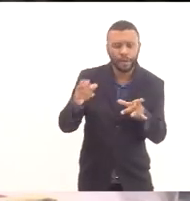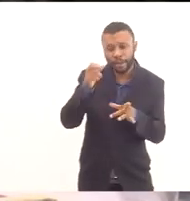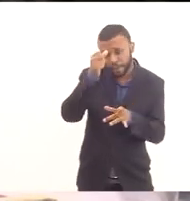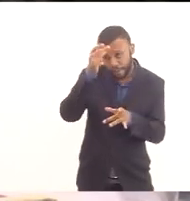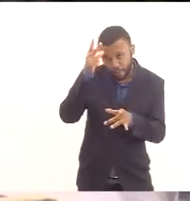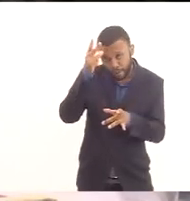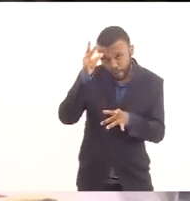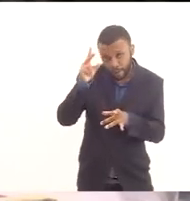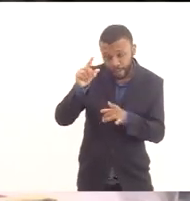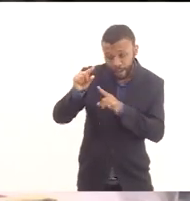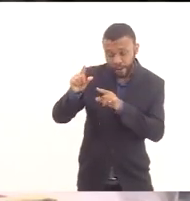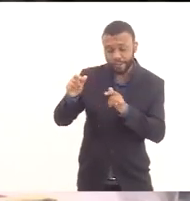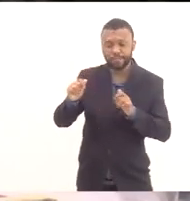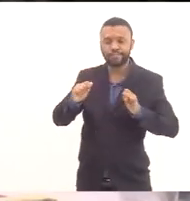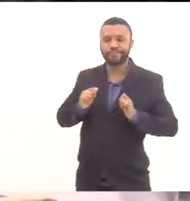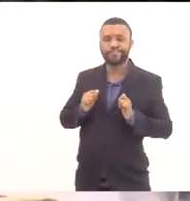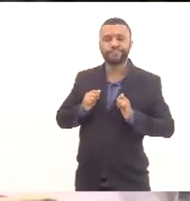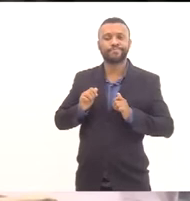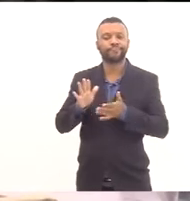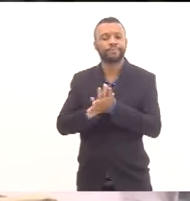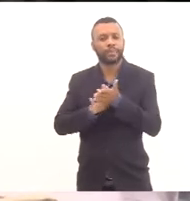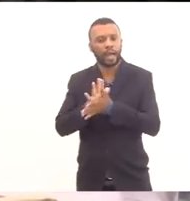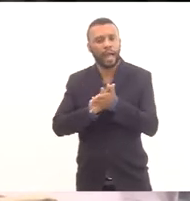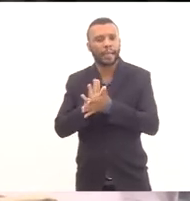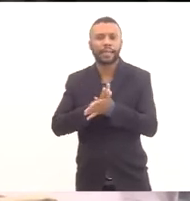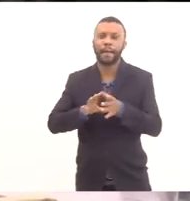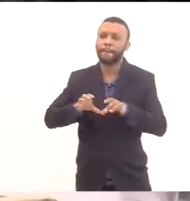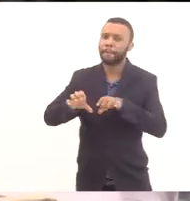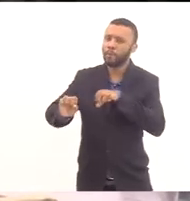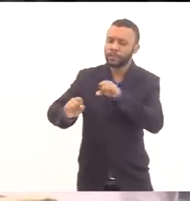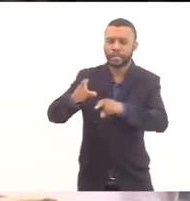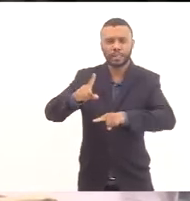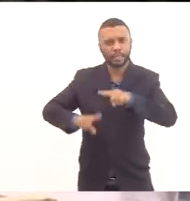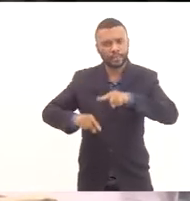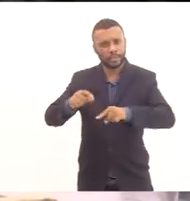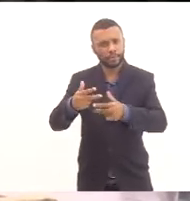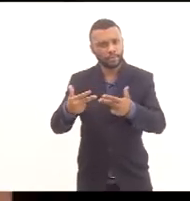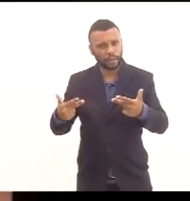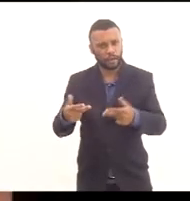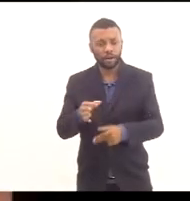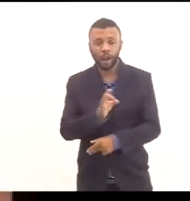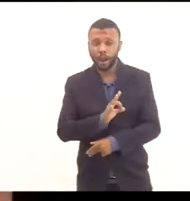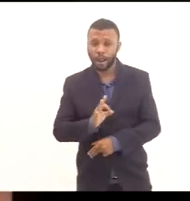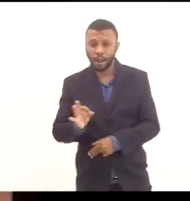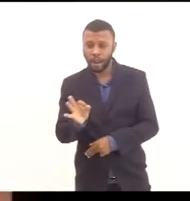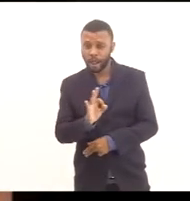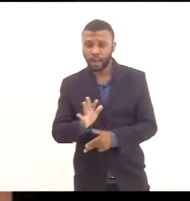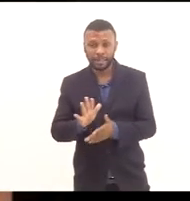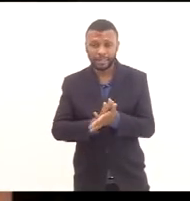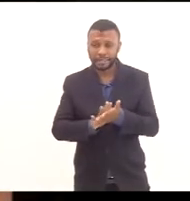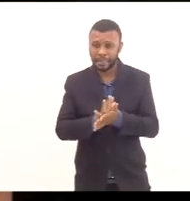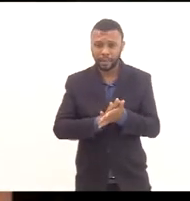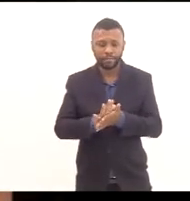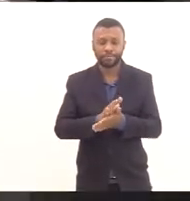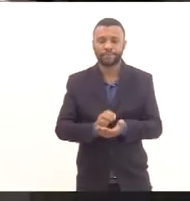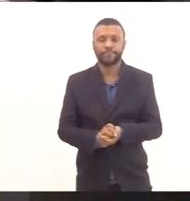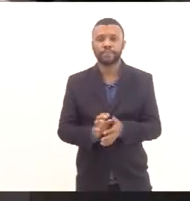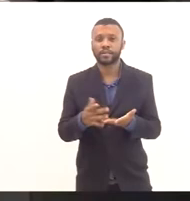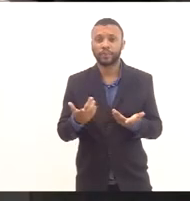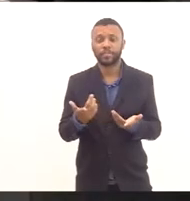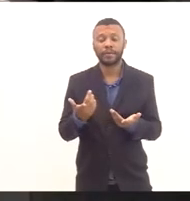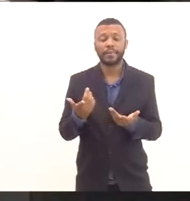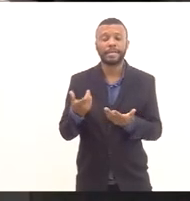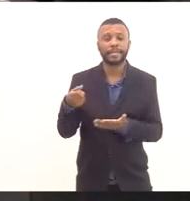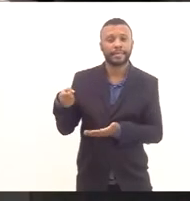Prefeitura não sequer fez a a busca desse material não ainda não agora não E essas